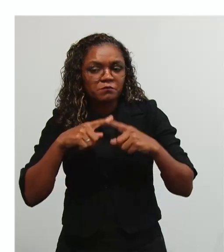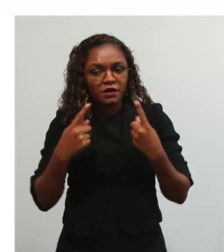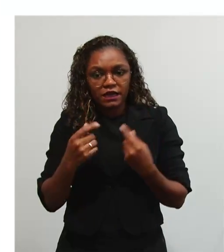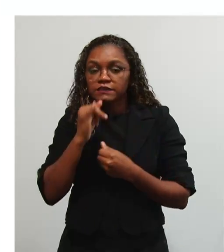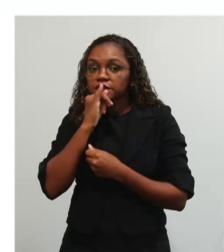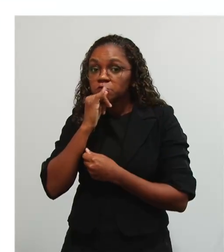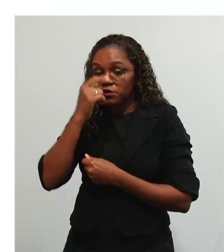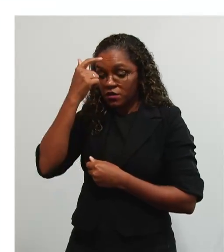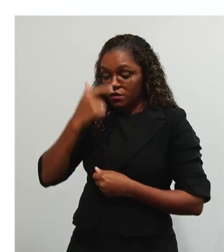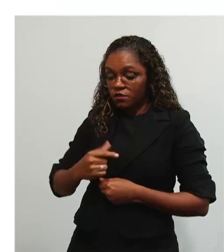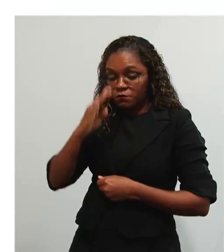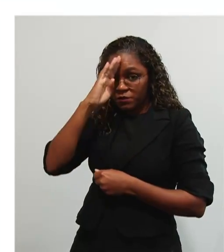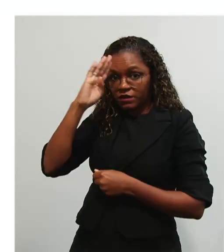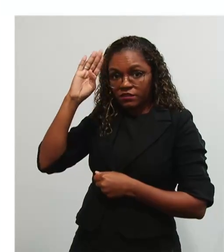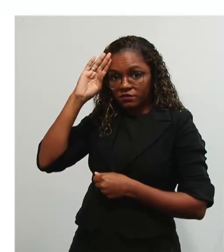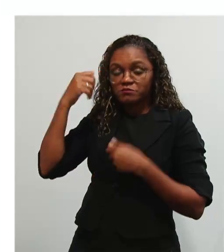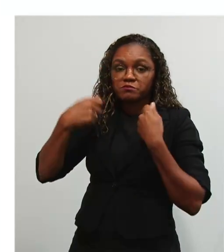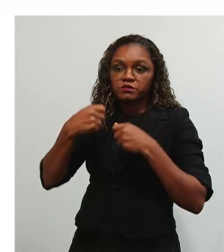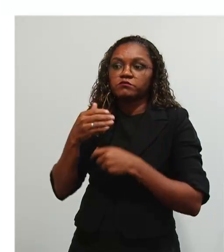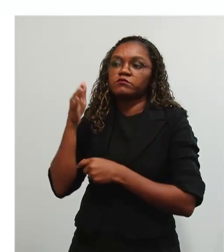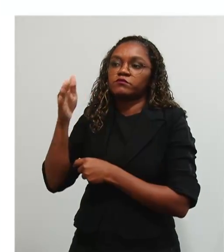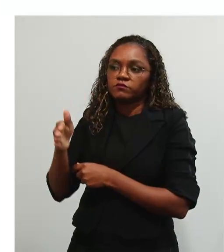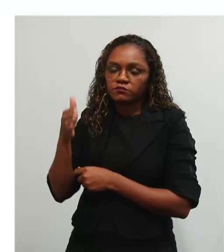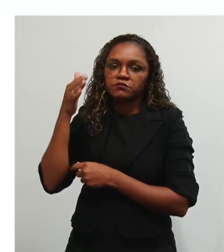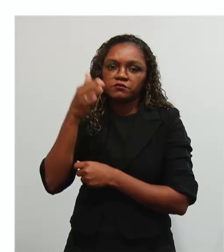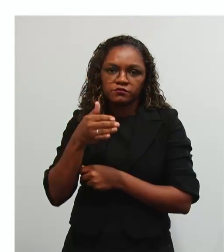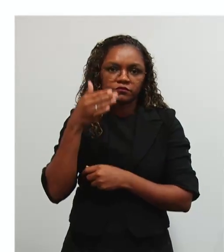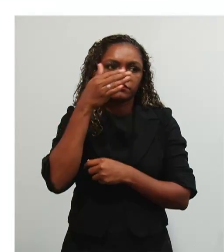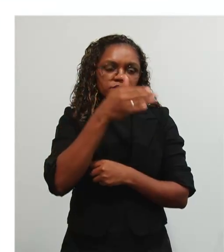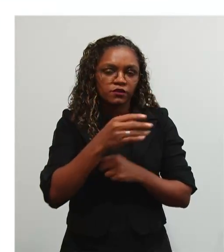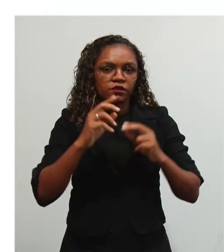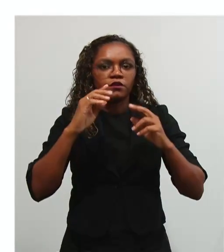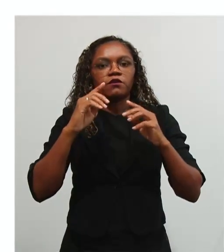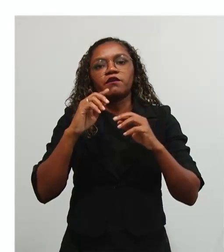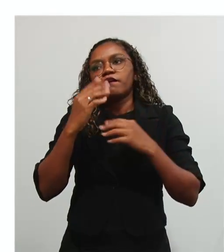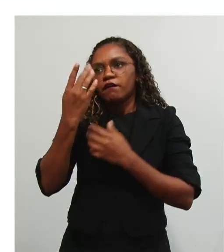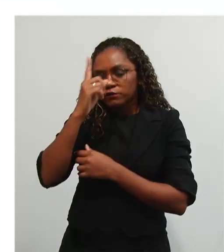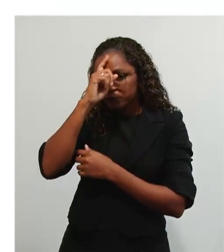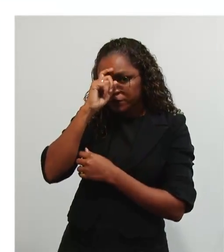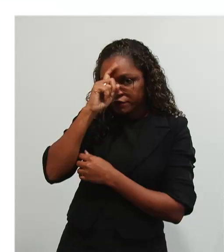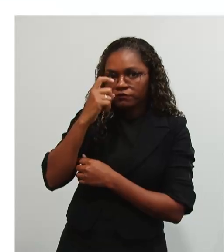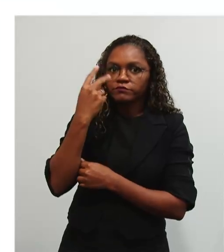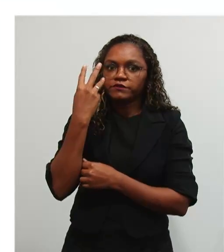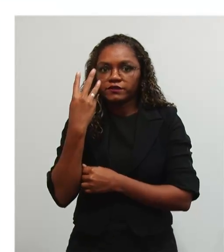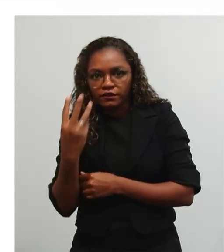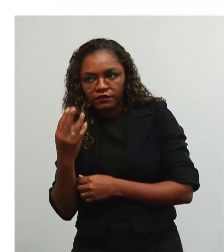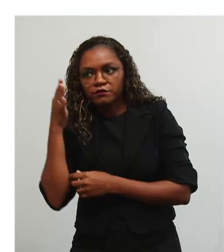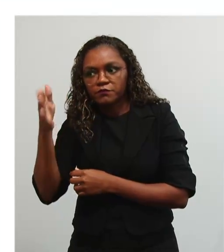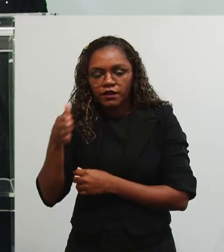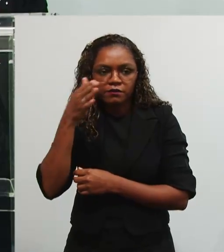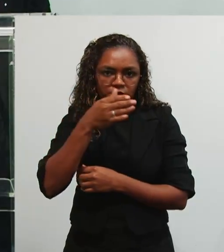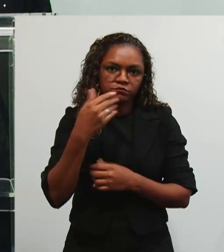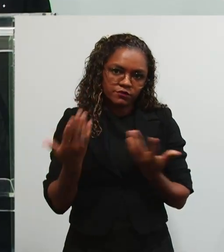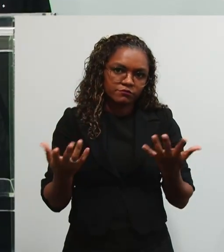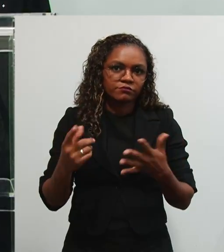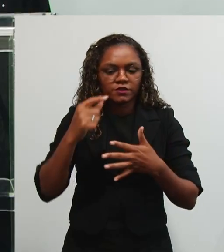do estado, ou vão pegar uma amostra, né? Então, são várias opções que a gente